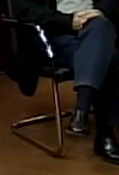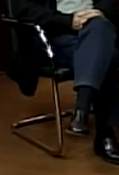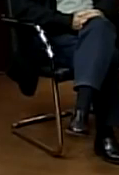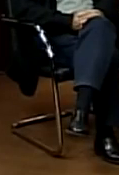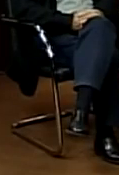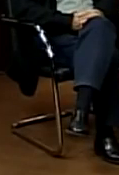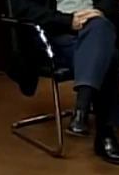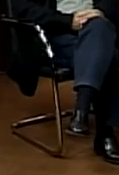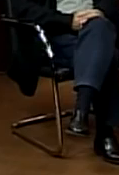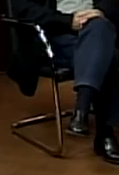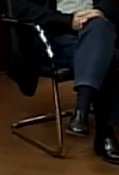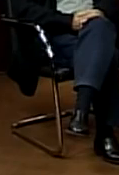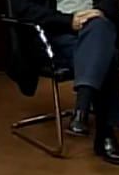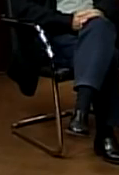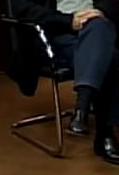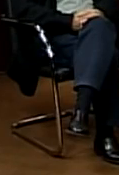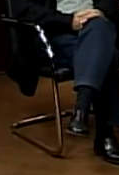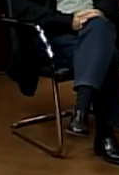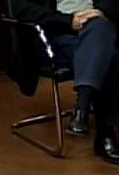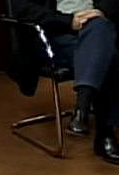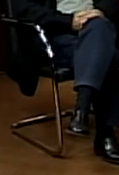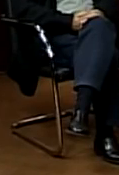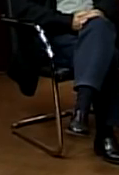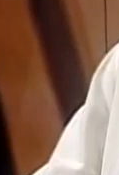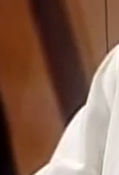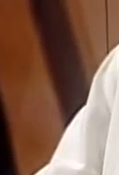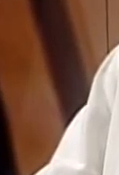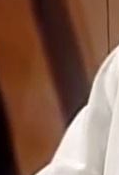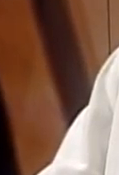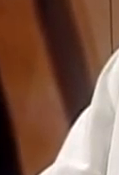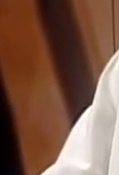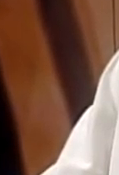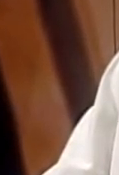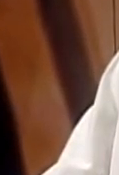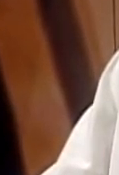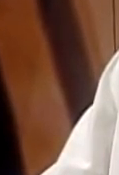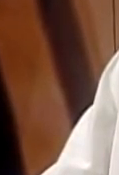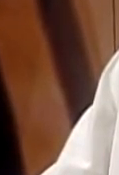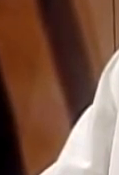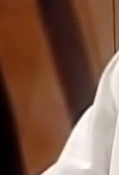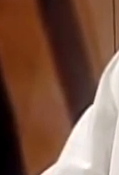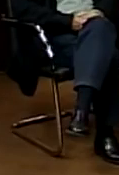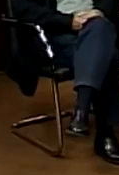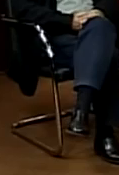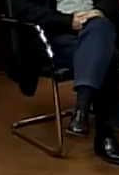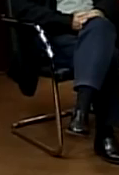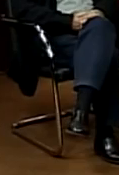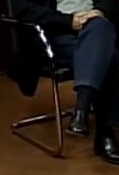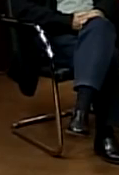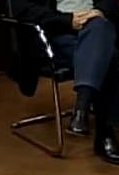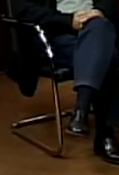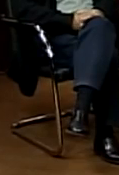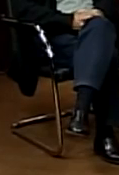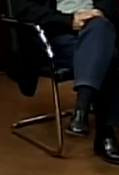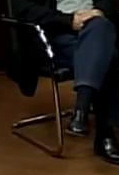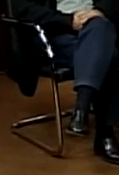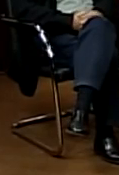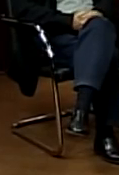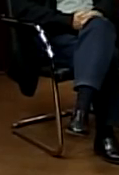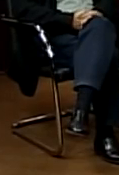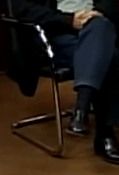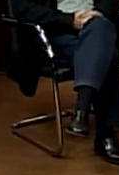AIDS e Hepatites Virais do Ministério da Saúde, e Antônio Lisboa, vice-presidente do Grupo Arco-Íris. Boa noite. Muito